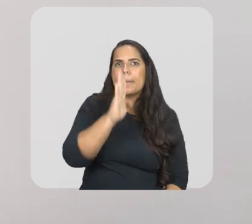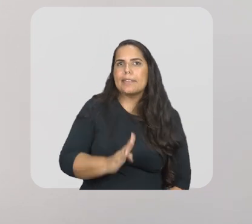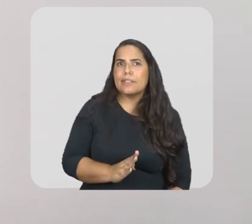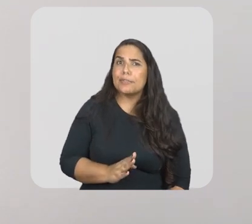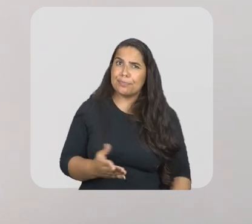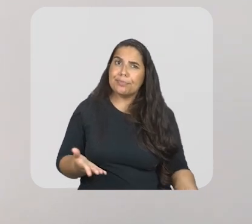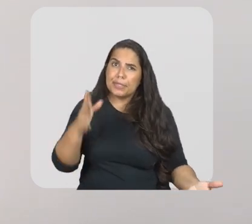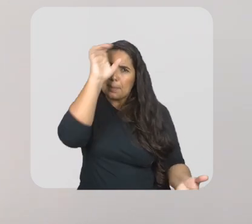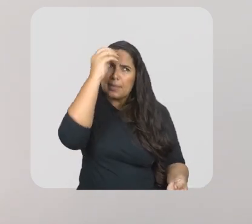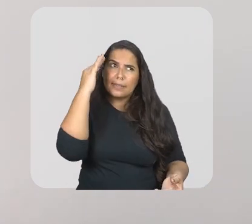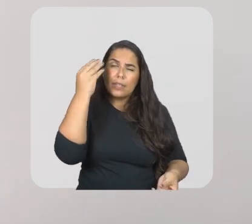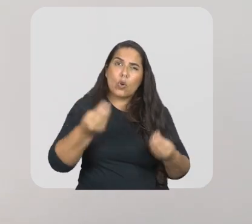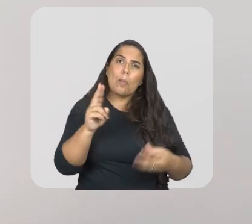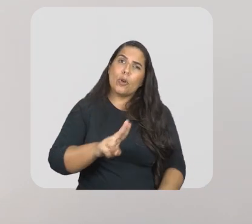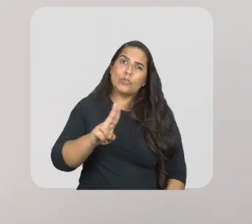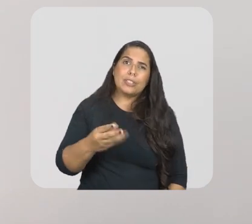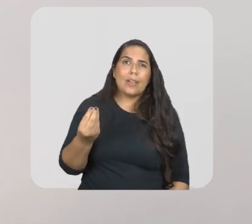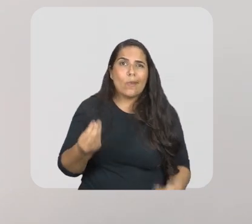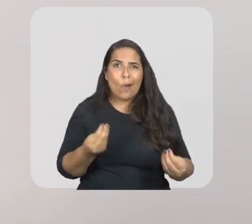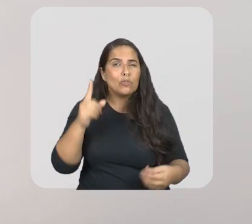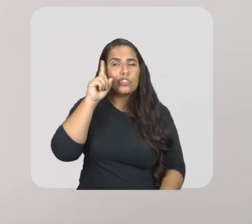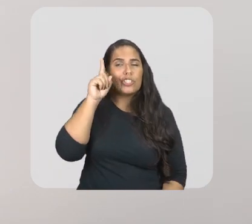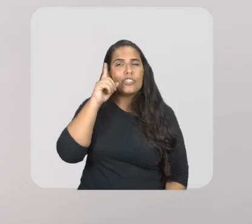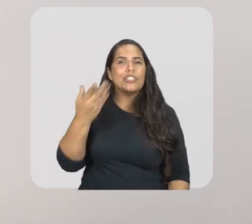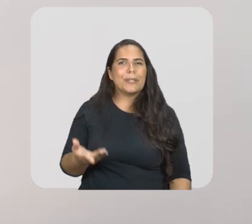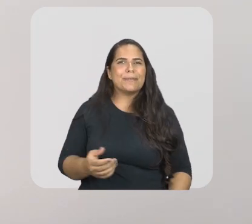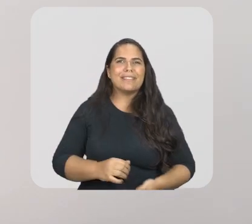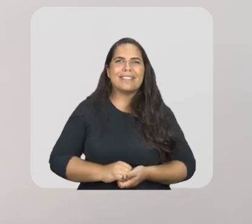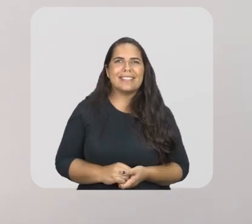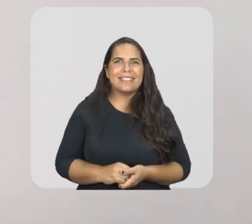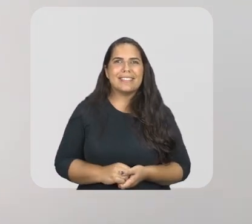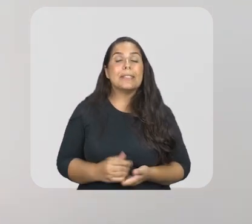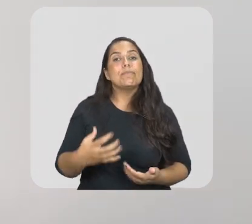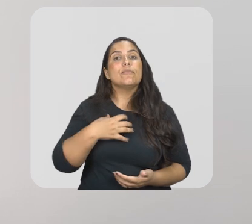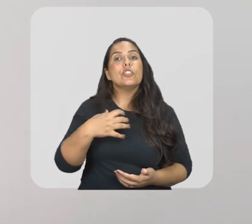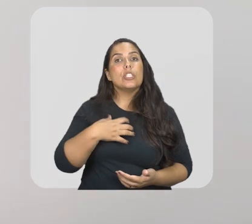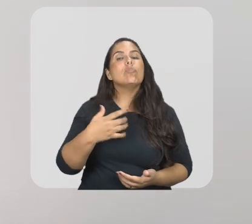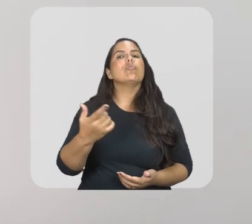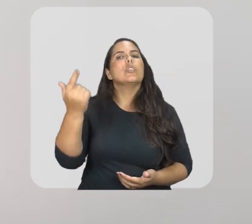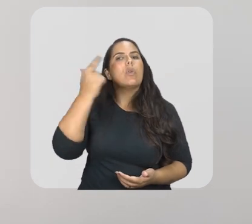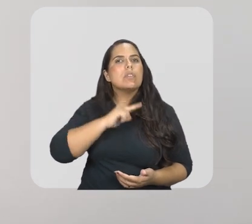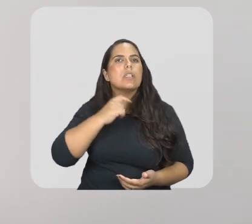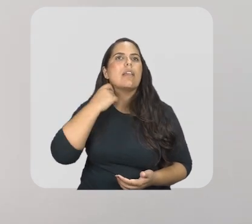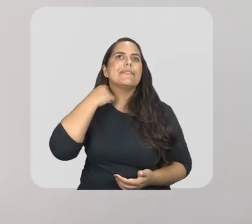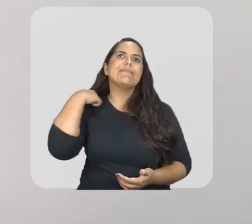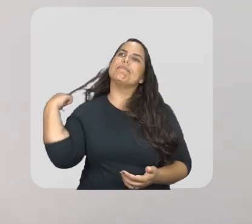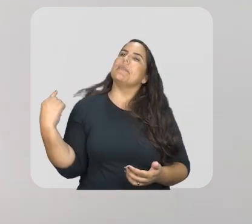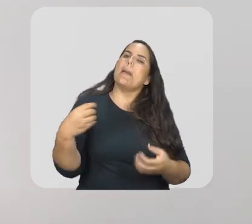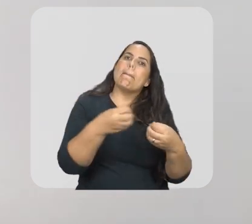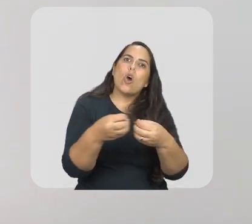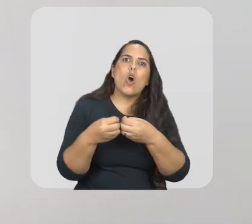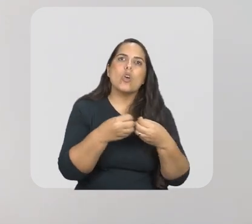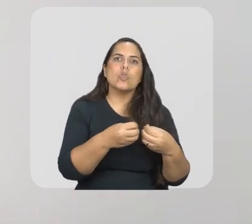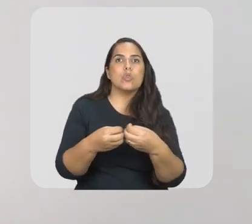Brasil também e aprender como é que a gente pode utilizar isso no nosso dia a dia também. Dessa forma, a gente ainda consegue